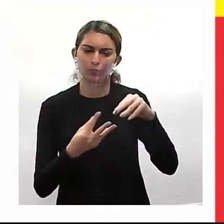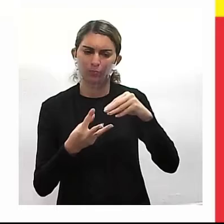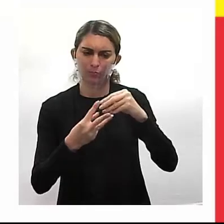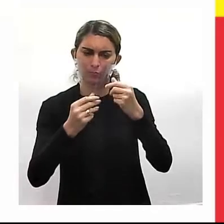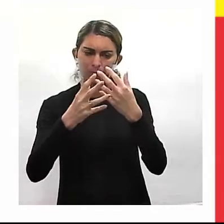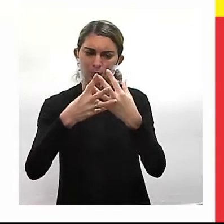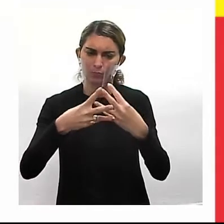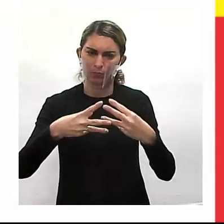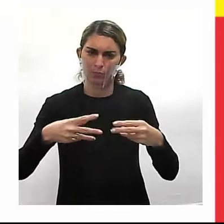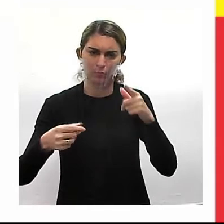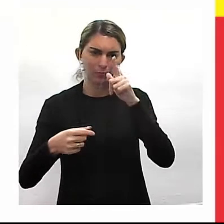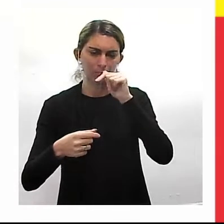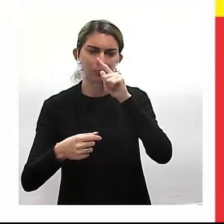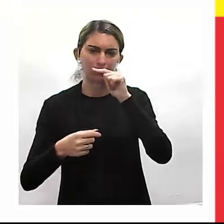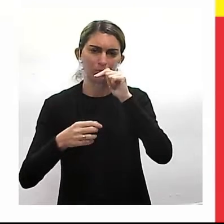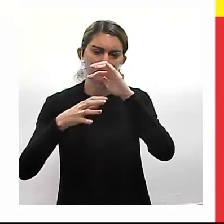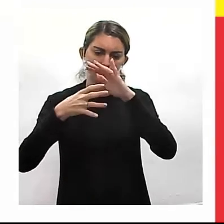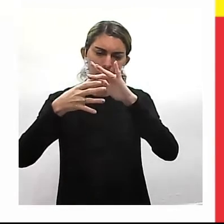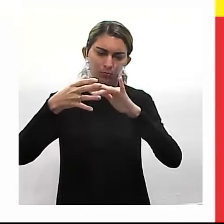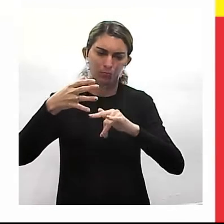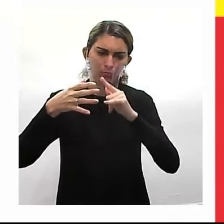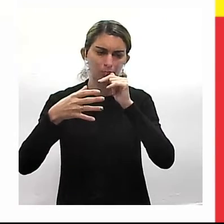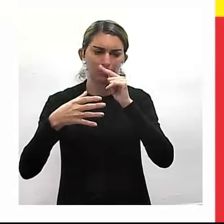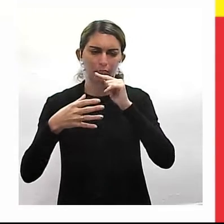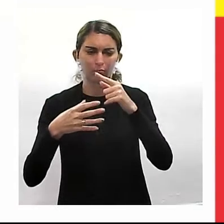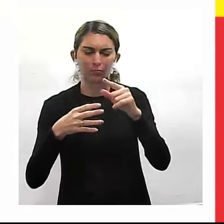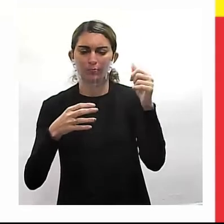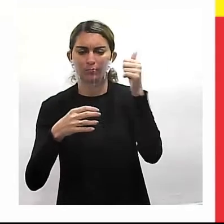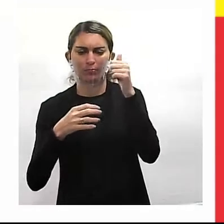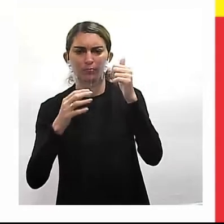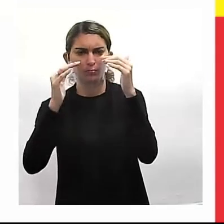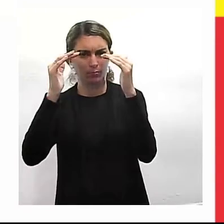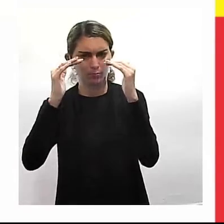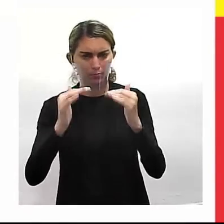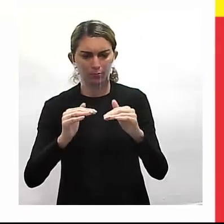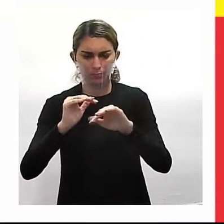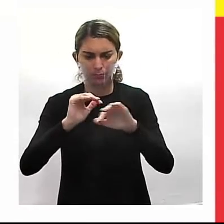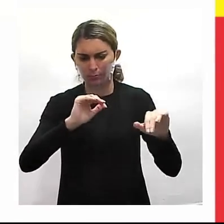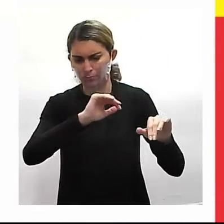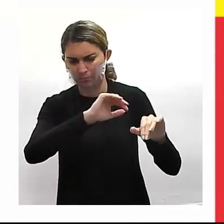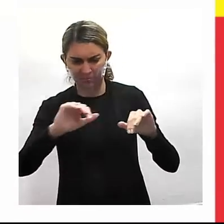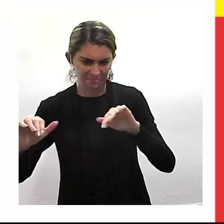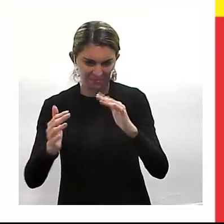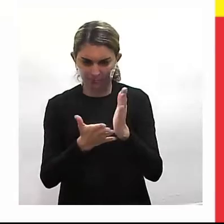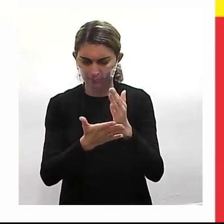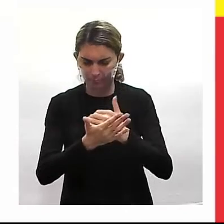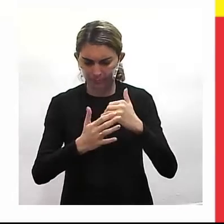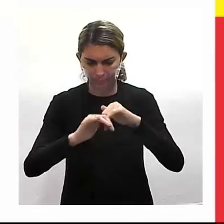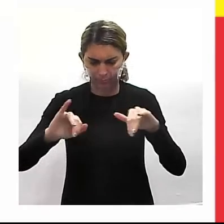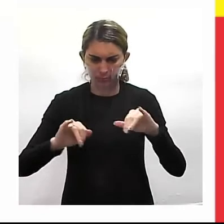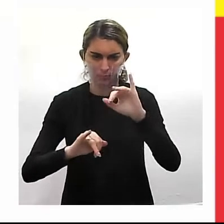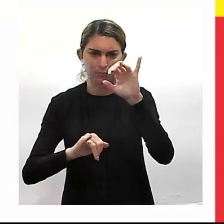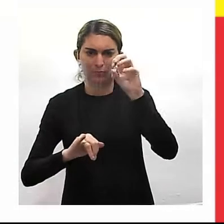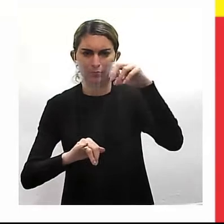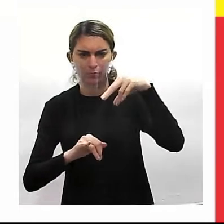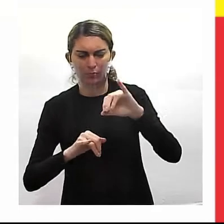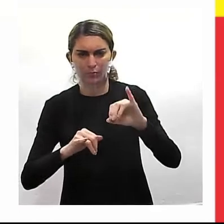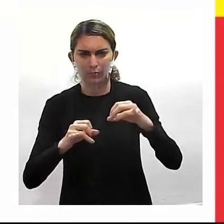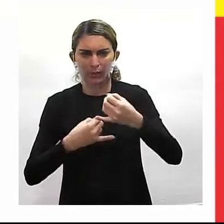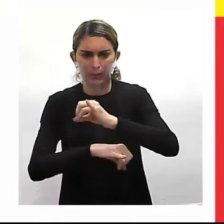dissolvido em água, a primeira etapa é a separação dos seus íons,